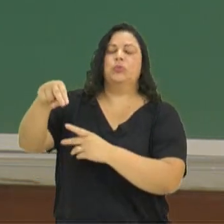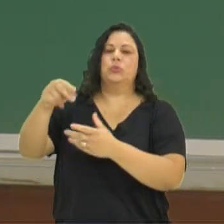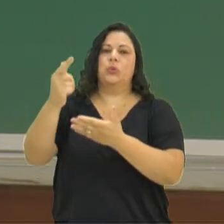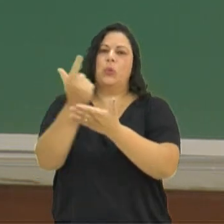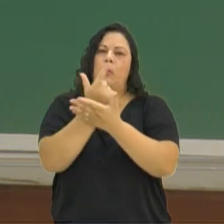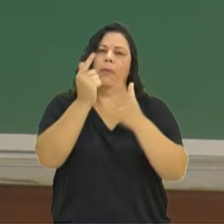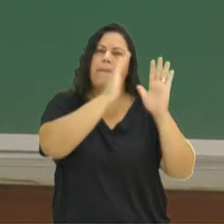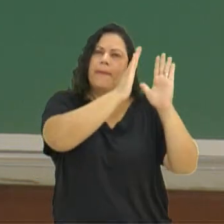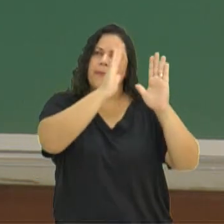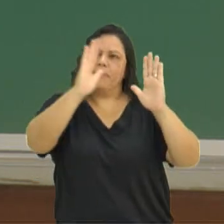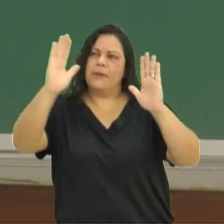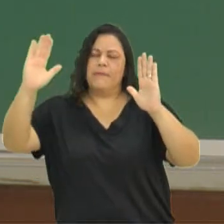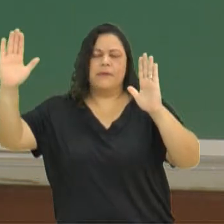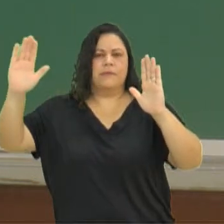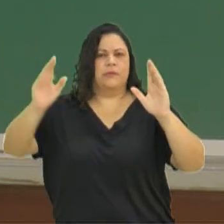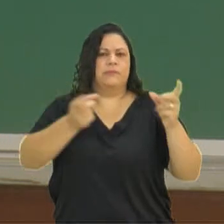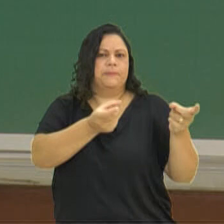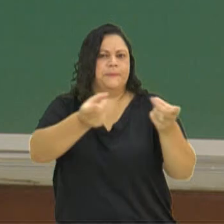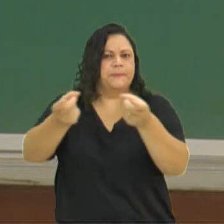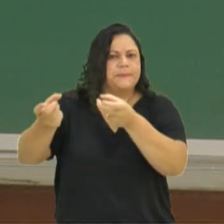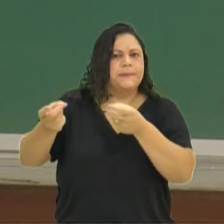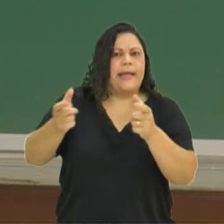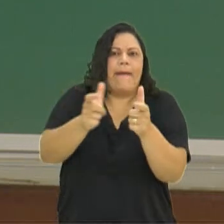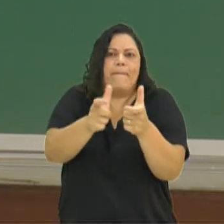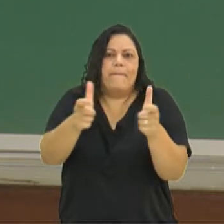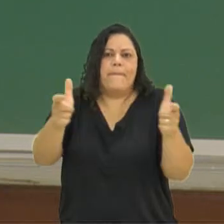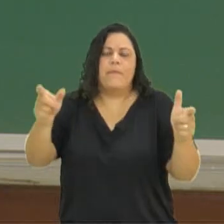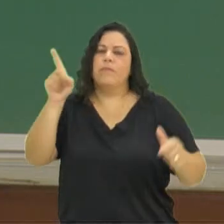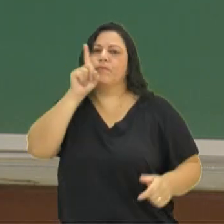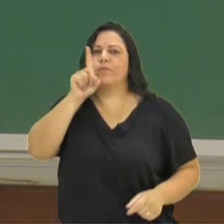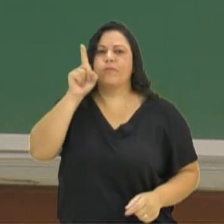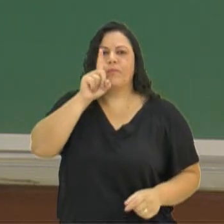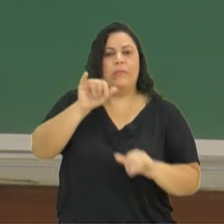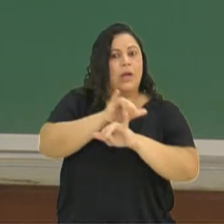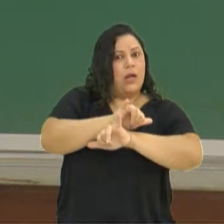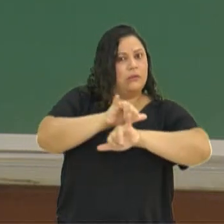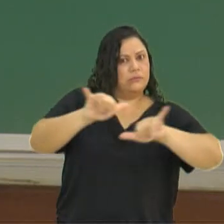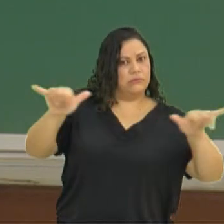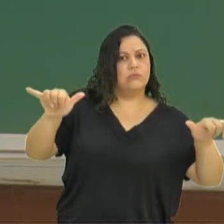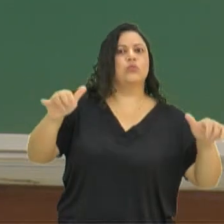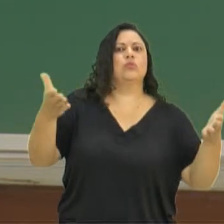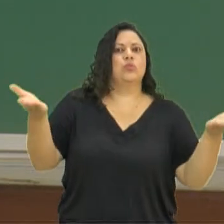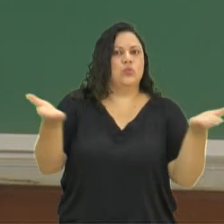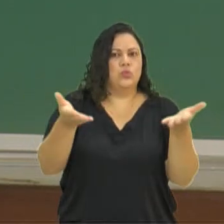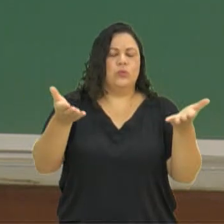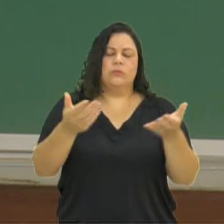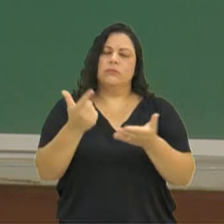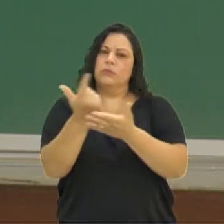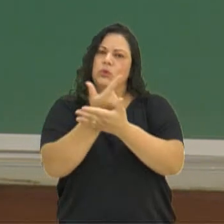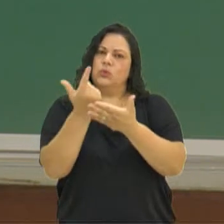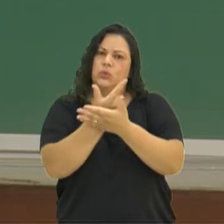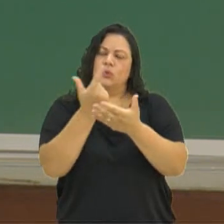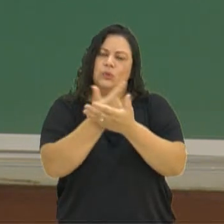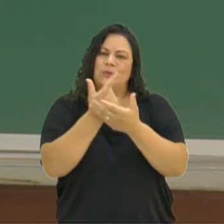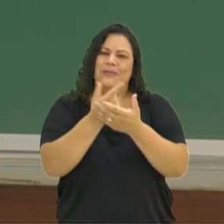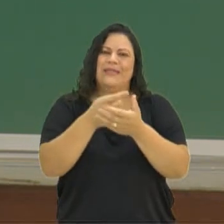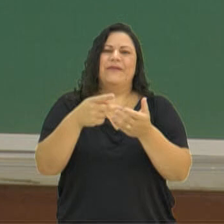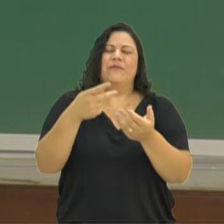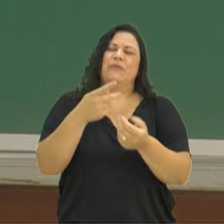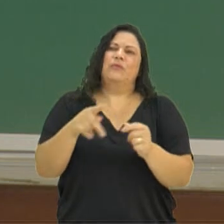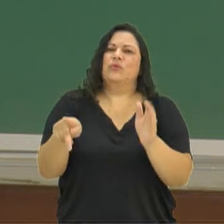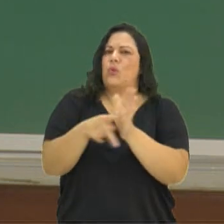livrarias dos Estados Unidos, anunciou que nos últimos três meses, as vendas dos livros eletrônicos para esse e-reader